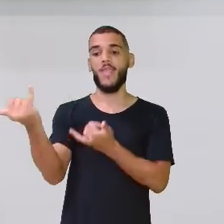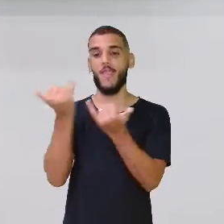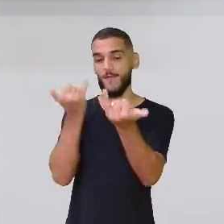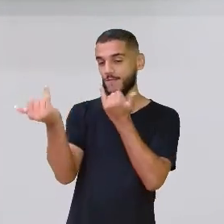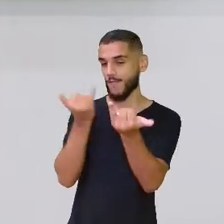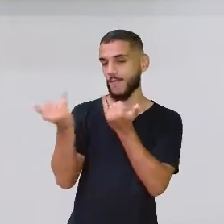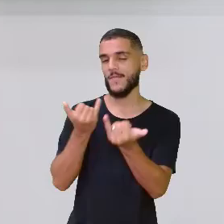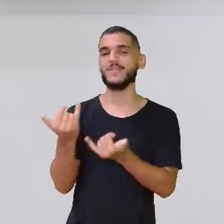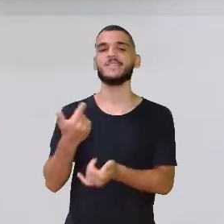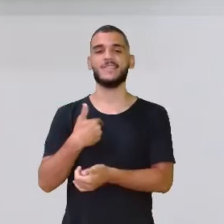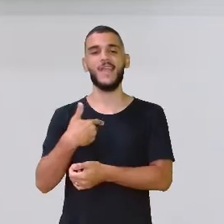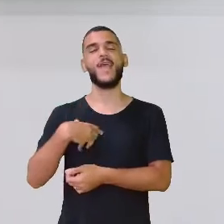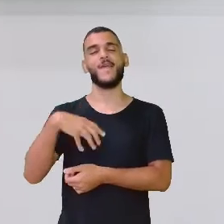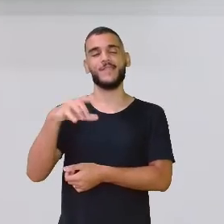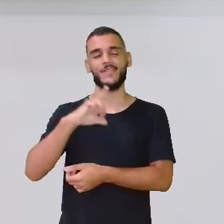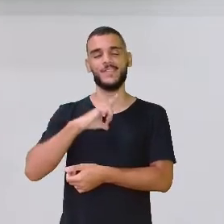mim.